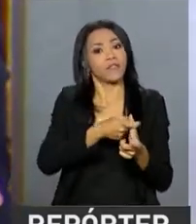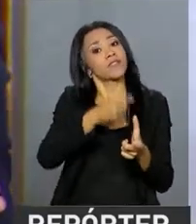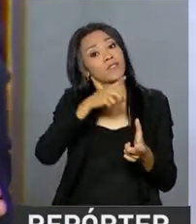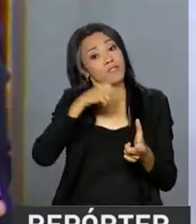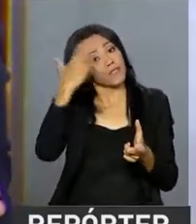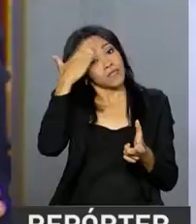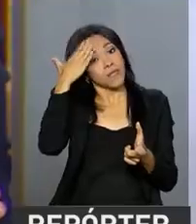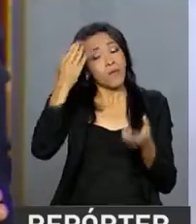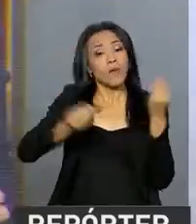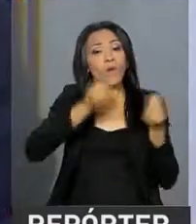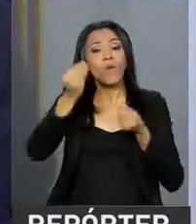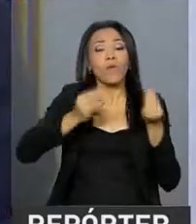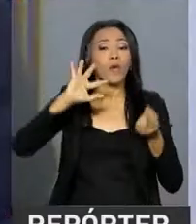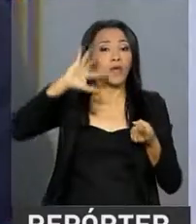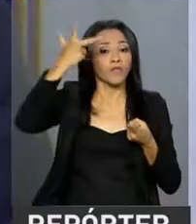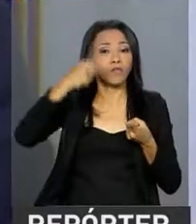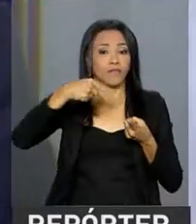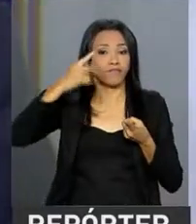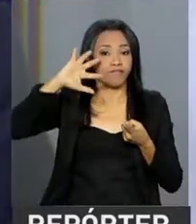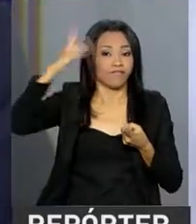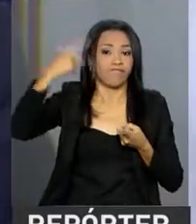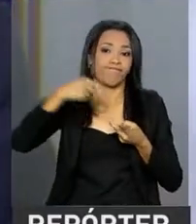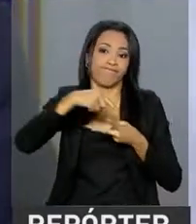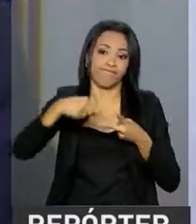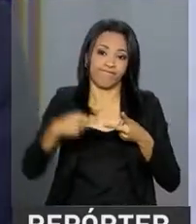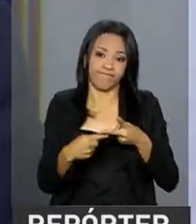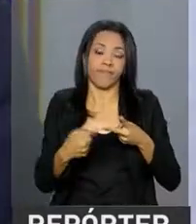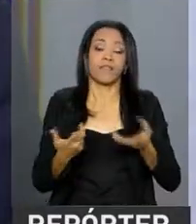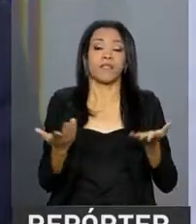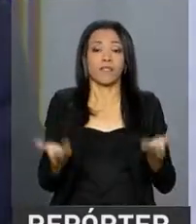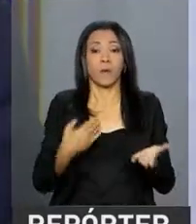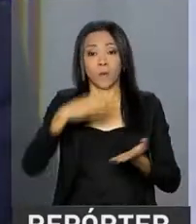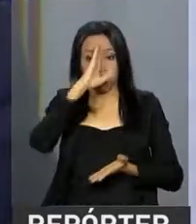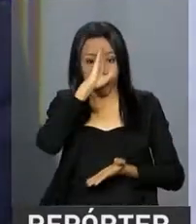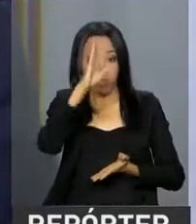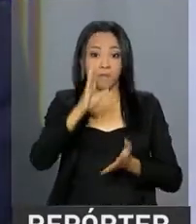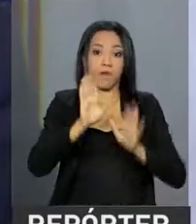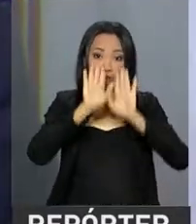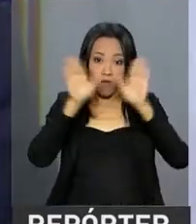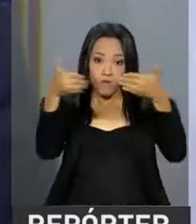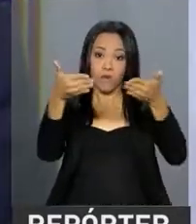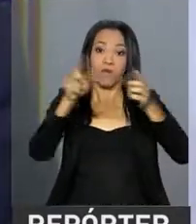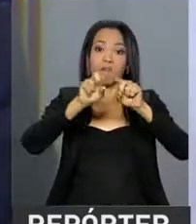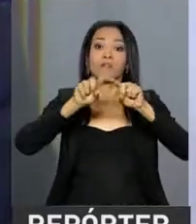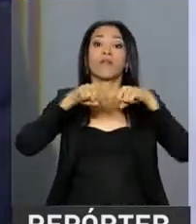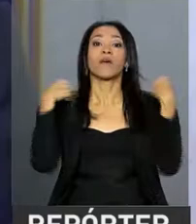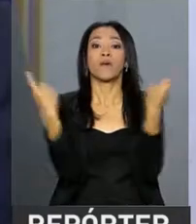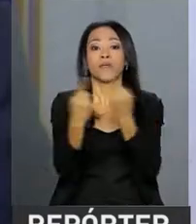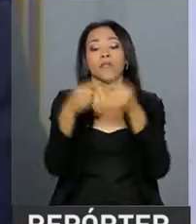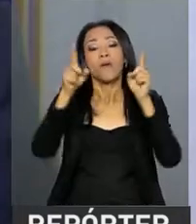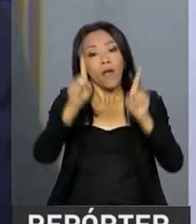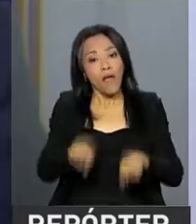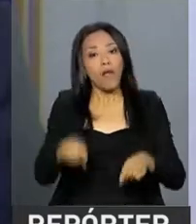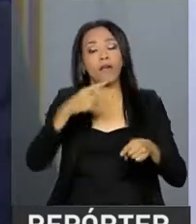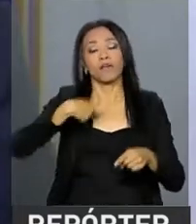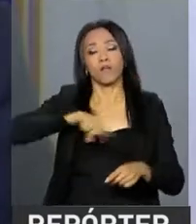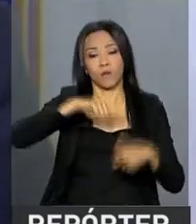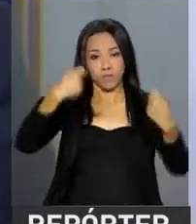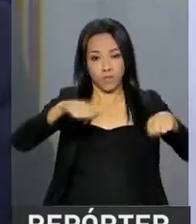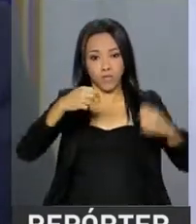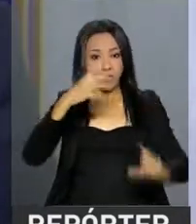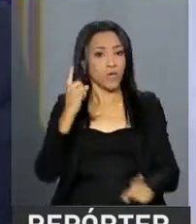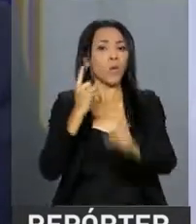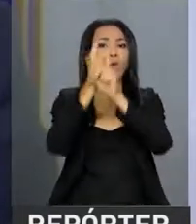outro tratamento objeto principal central dessa nossa reunião exatamente isso nós temos que encontrar um